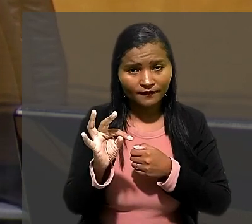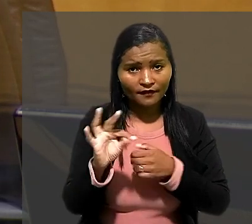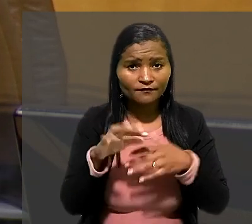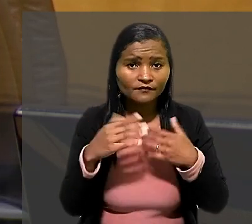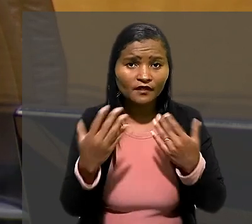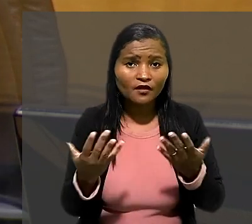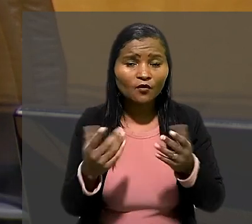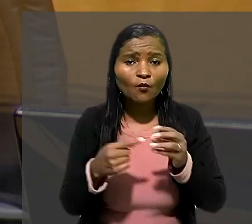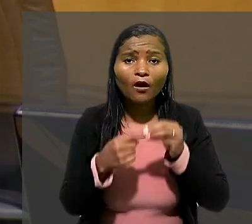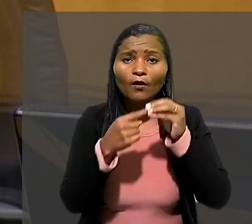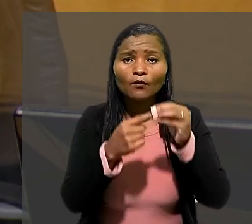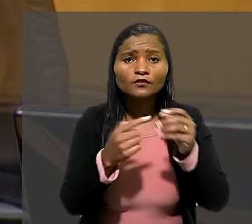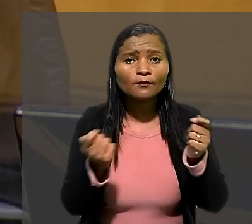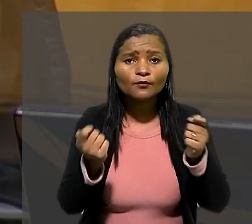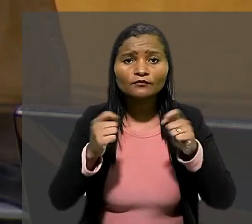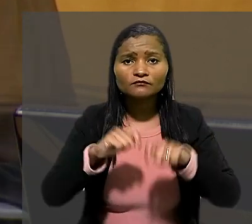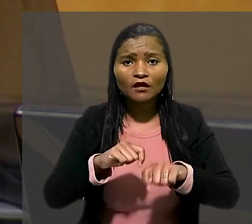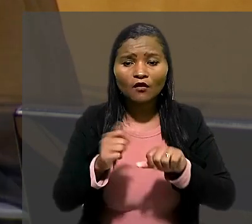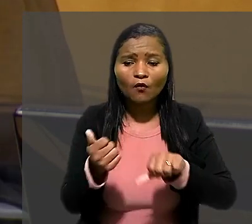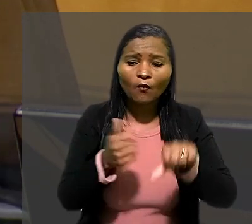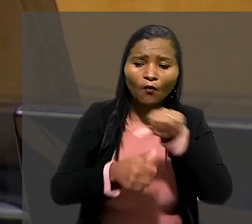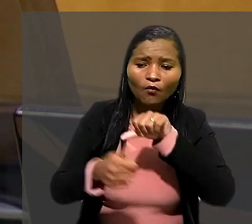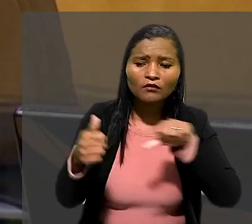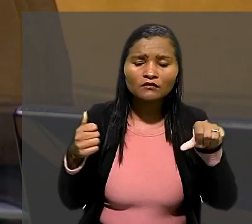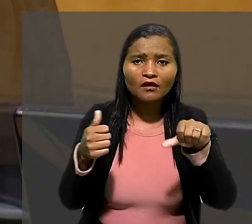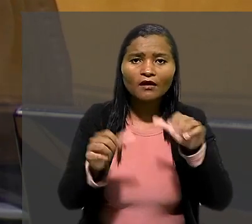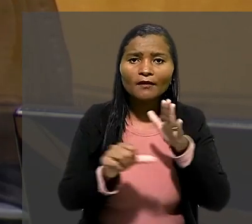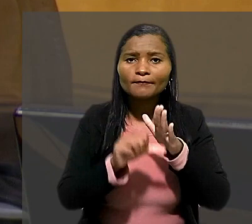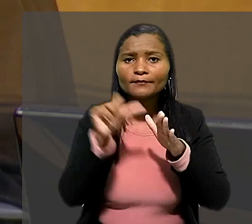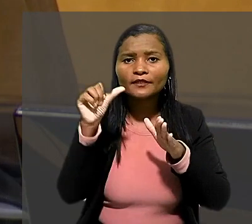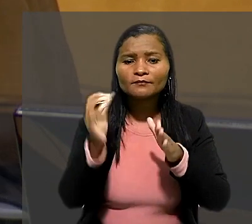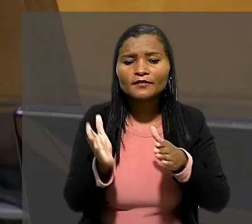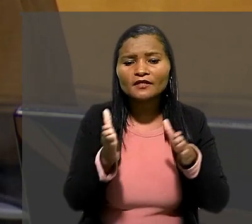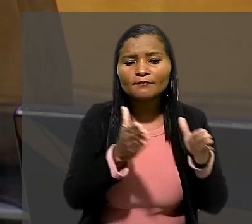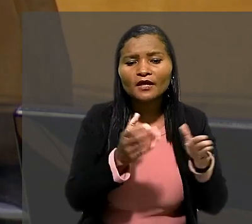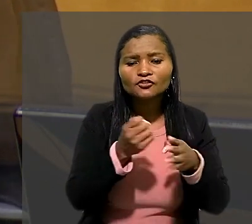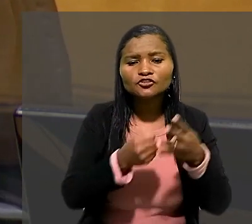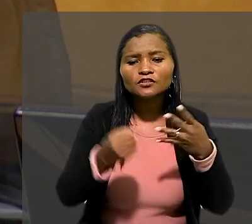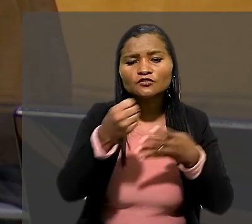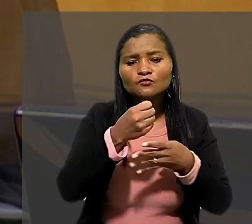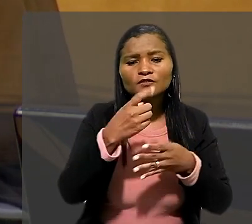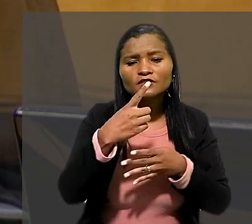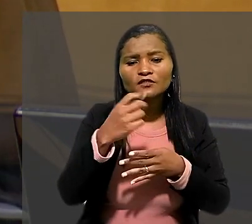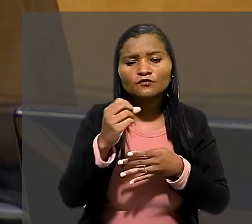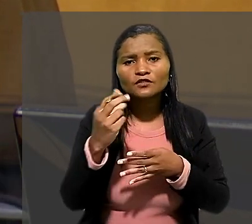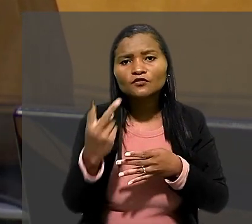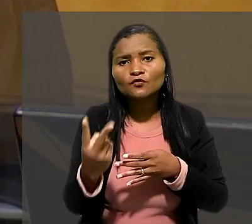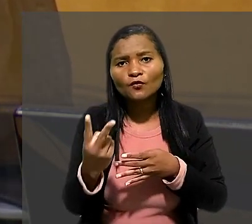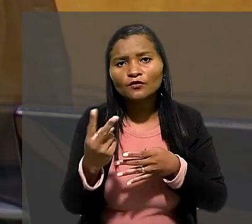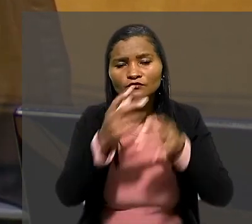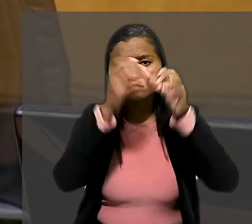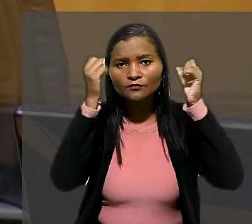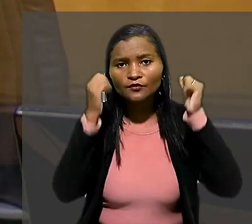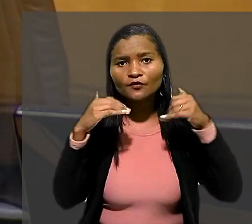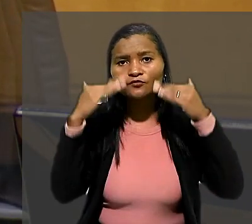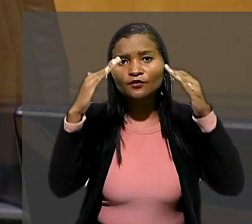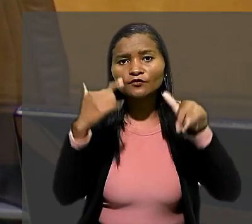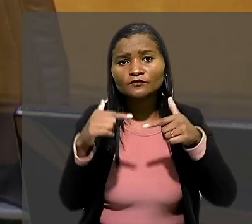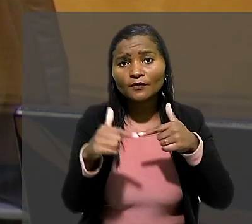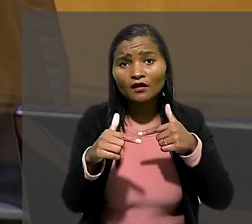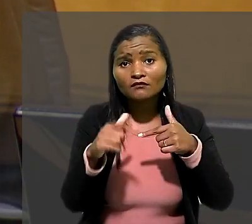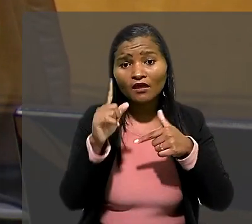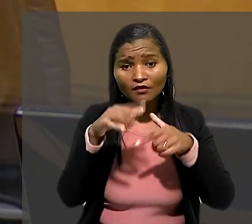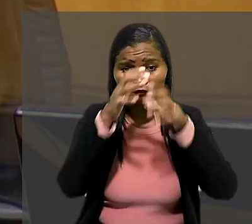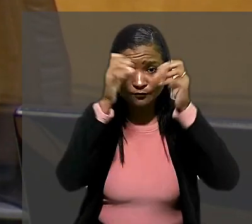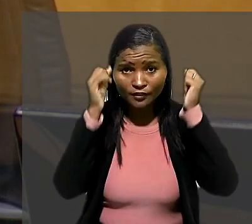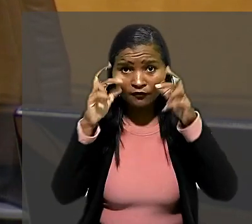CLT. E aí, qual é a única possibilidade de contrariedade a essa primeira parte da súmula 102.1 do Tribunal Superior do Trabalho?